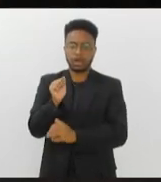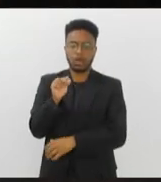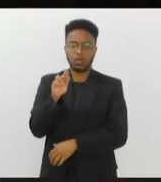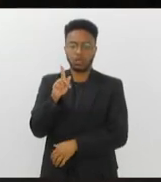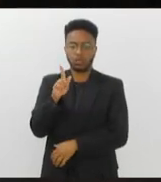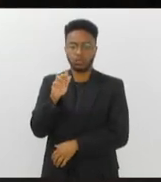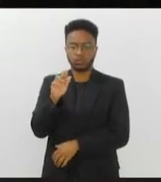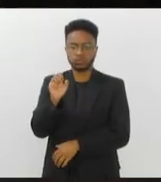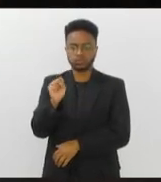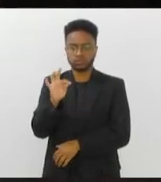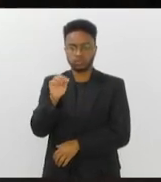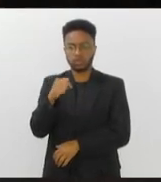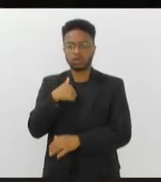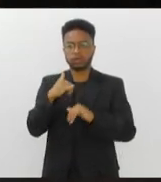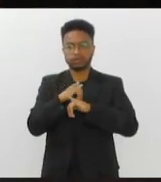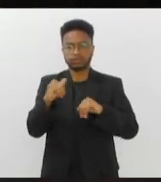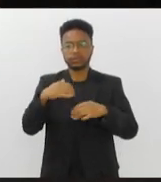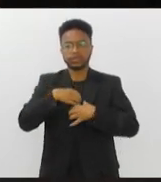estou muito feliz.